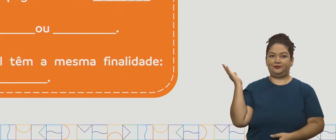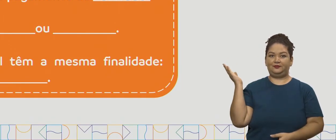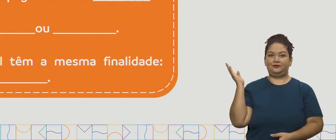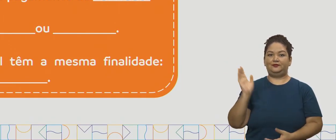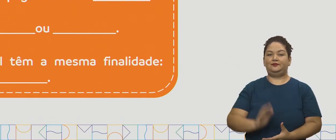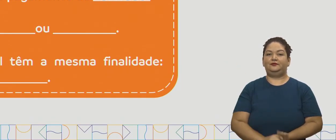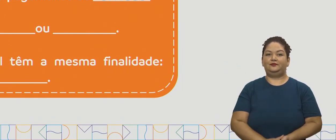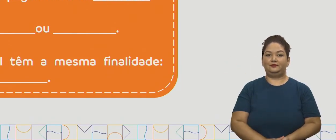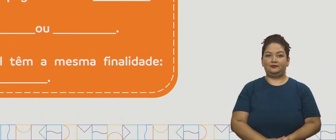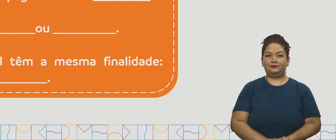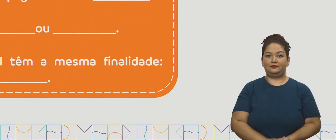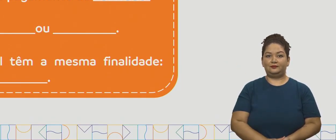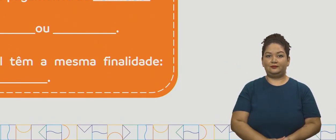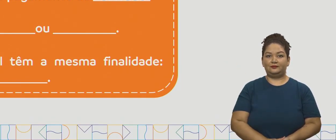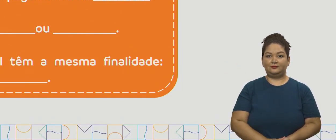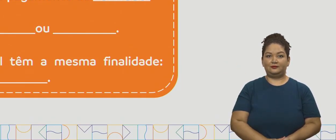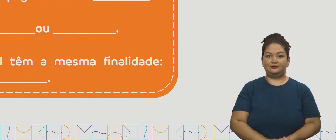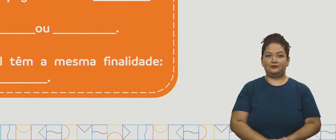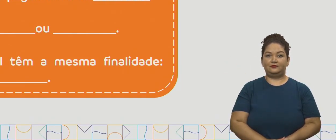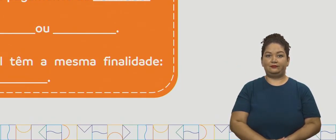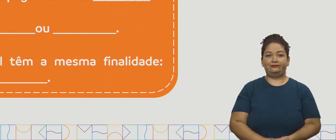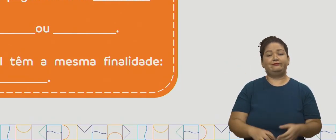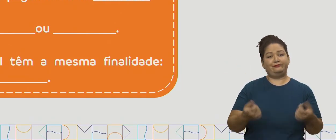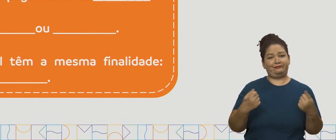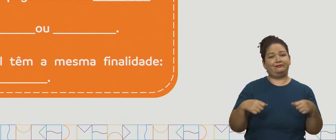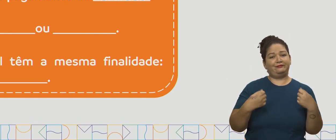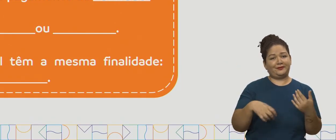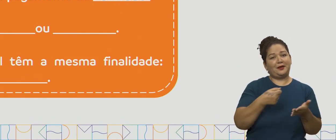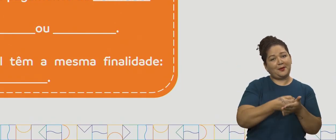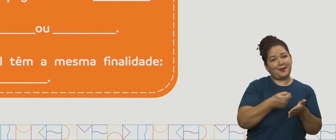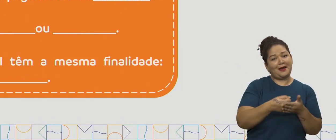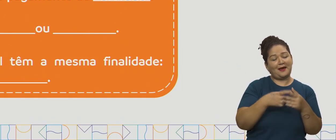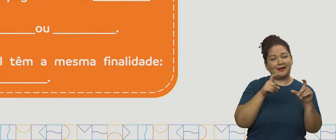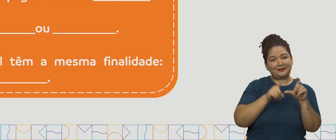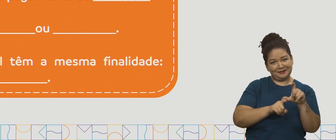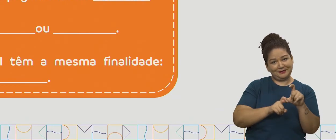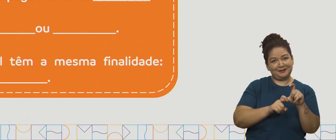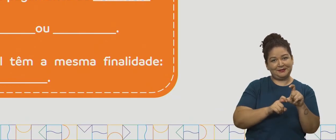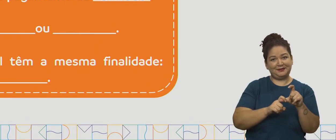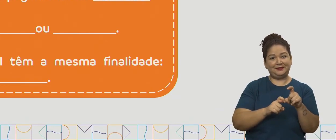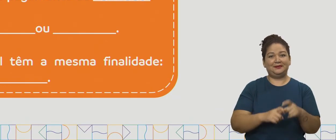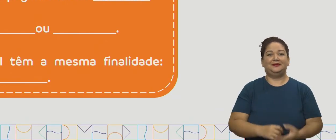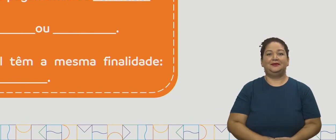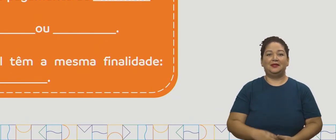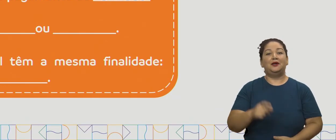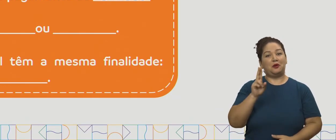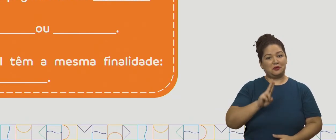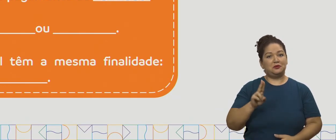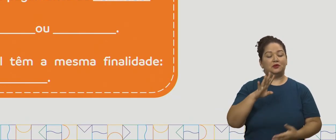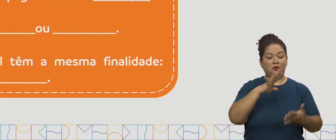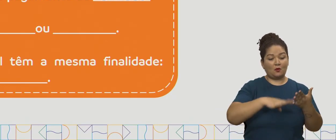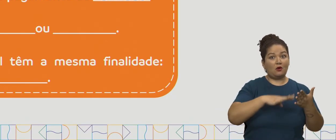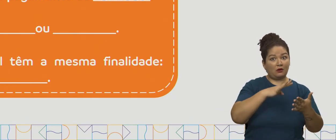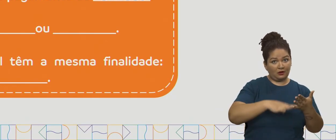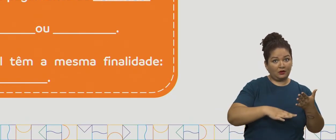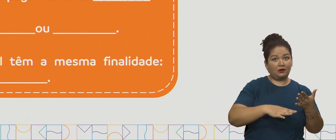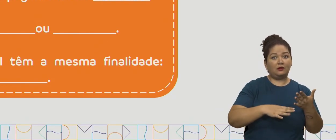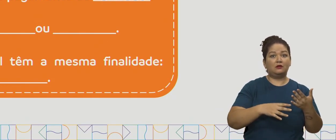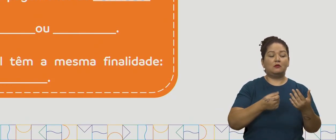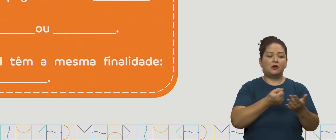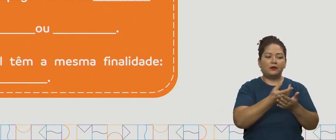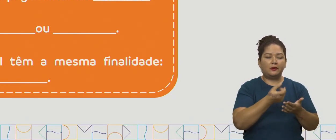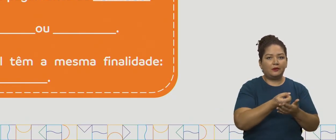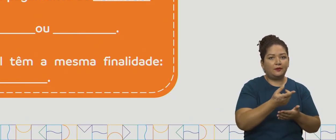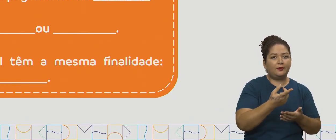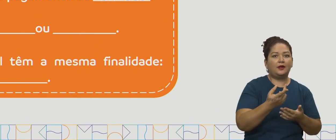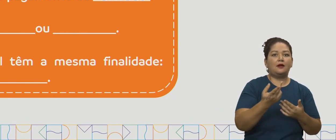dívidas. Exatamente. Quem que não tem dívidas, não é, crianças? E nós precisamos, muitas das vezes, fazer uso do boleto para